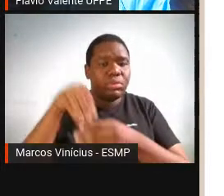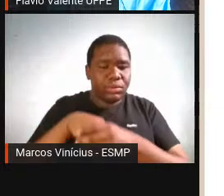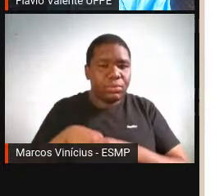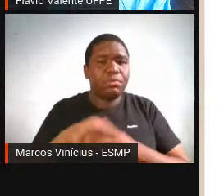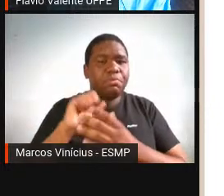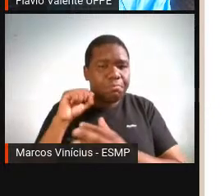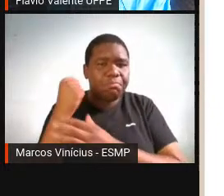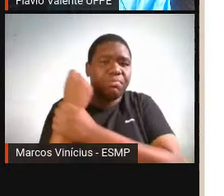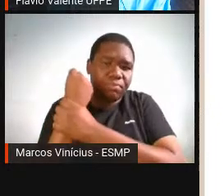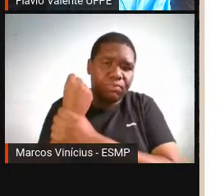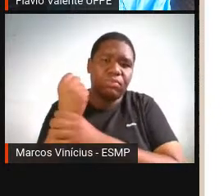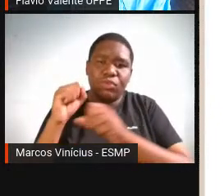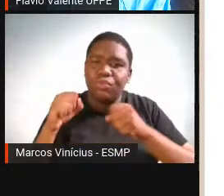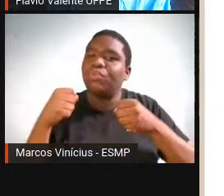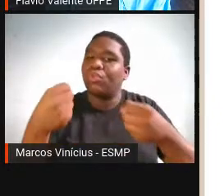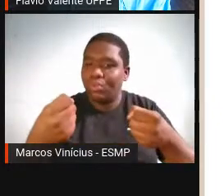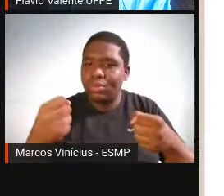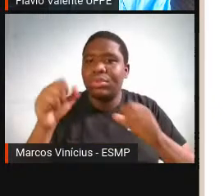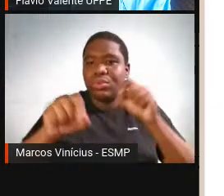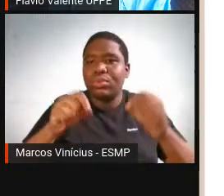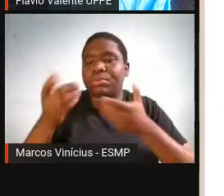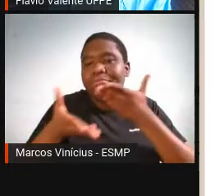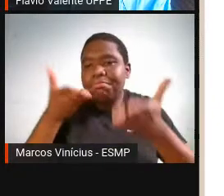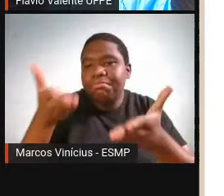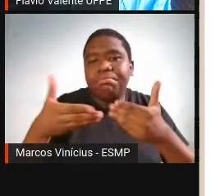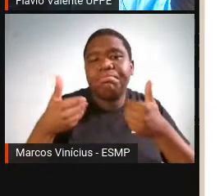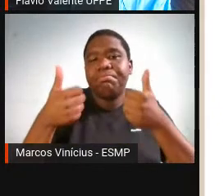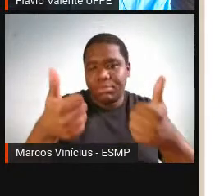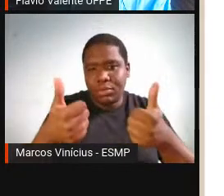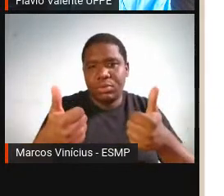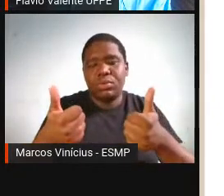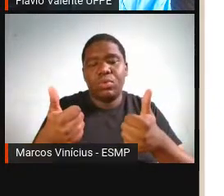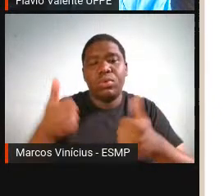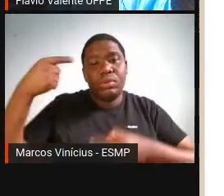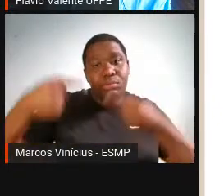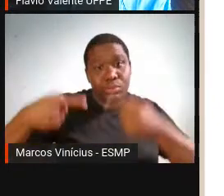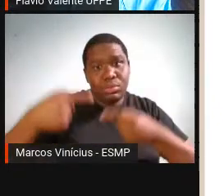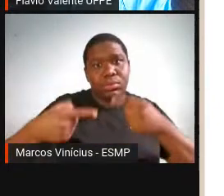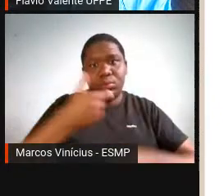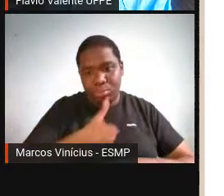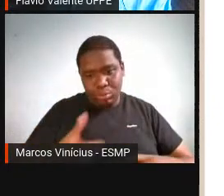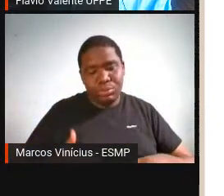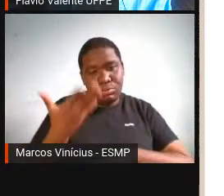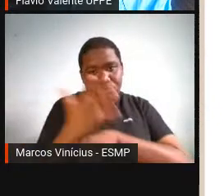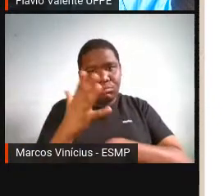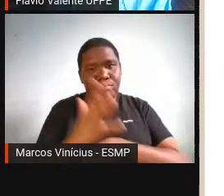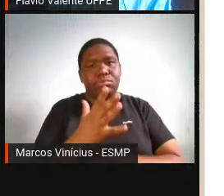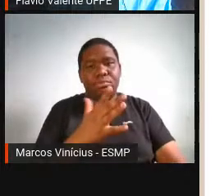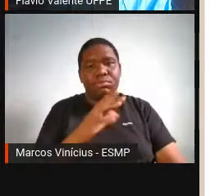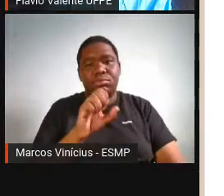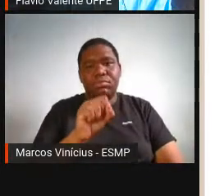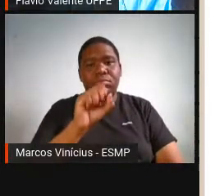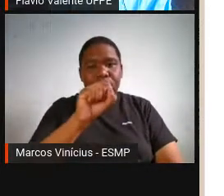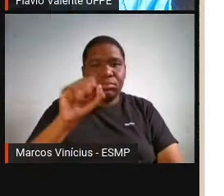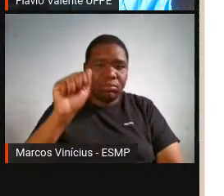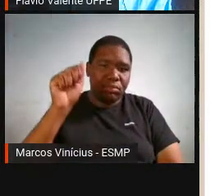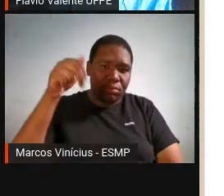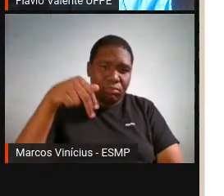fortalecidos, contribuindo para o melhor funcionamento e articulação das políticas públicas de SAP. Nesse